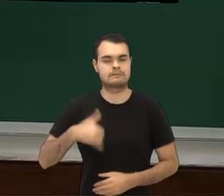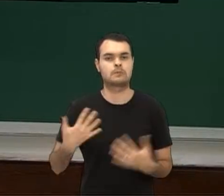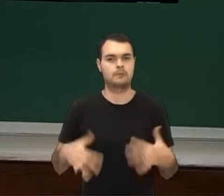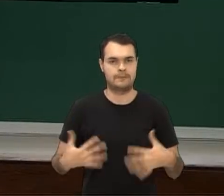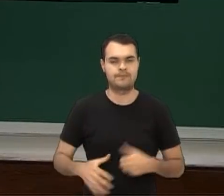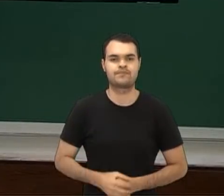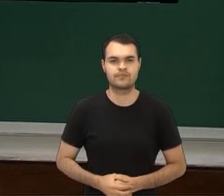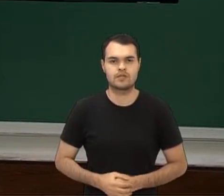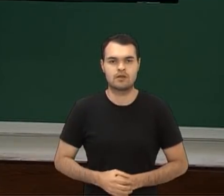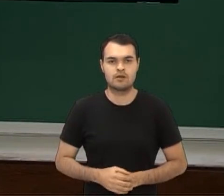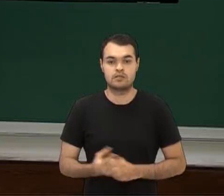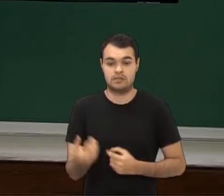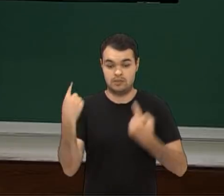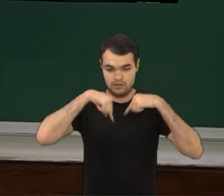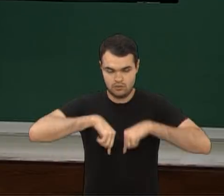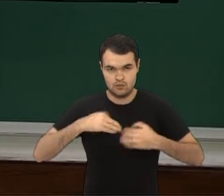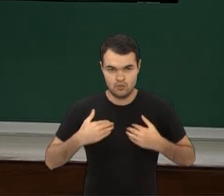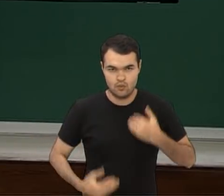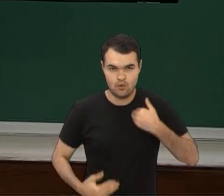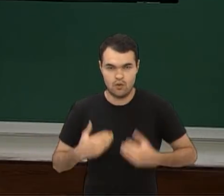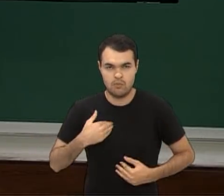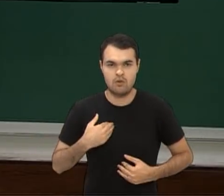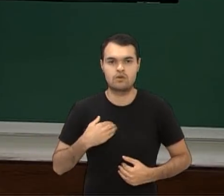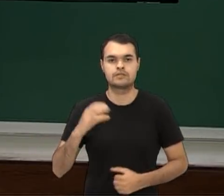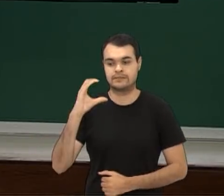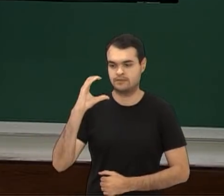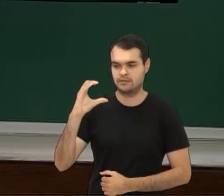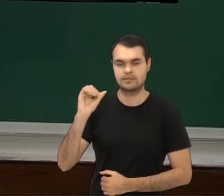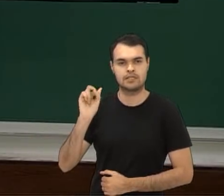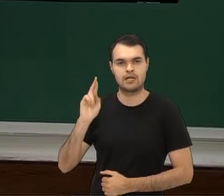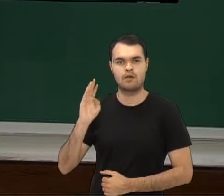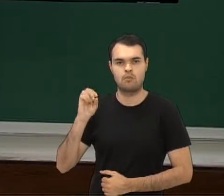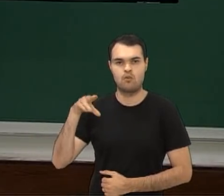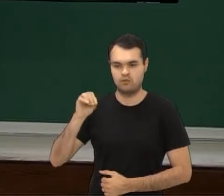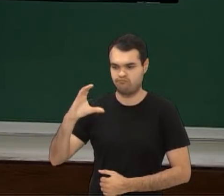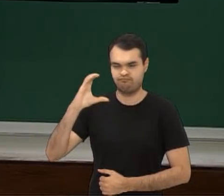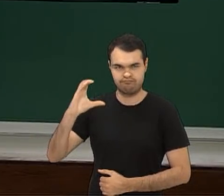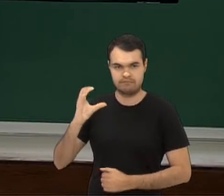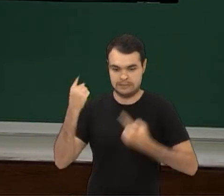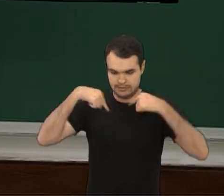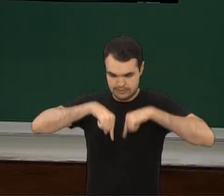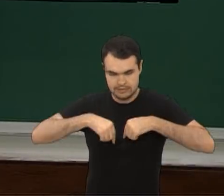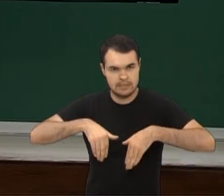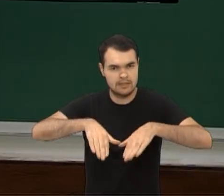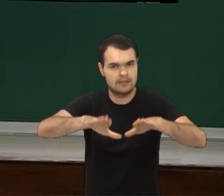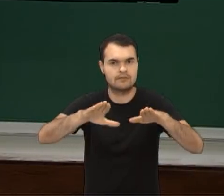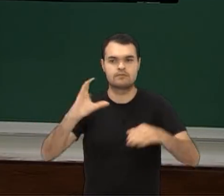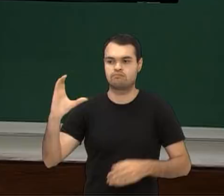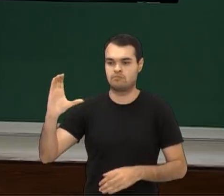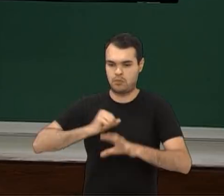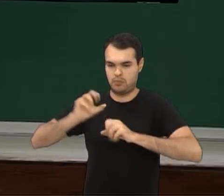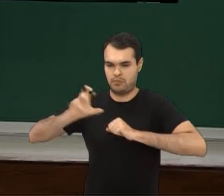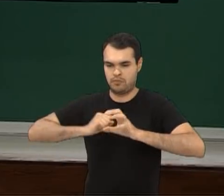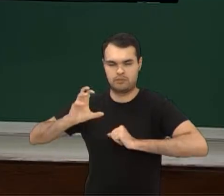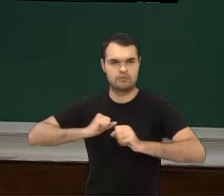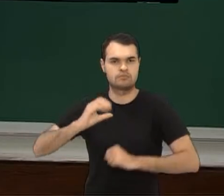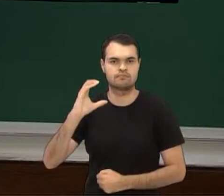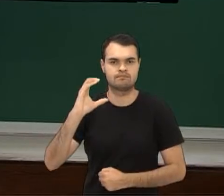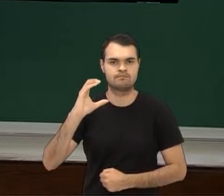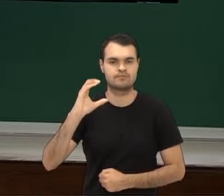Então, pessoal, você que mora aí no nosso litoral do estado do Paraná, você já ouviu falar da maré vermelha? Você já converse com seus pais, com